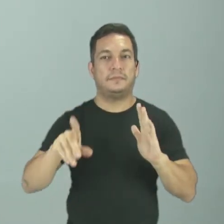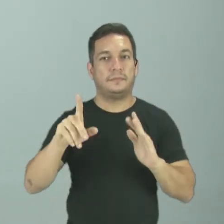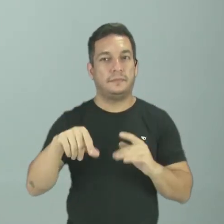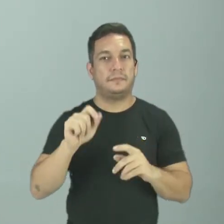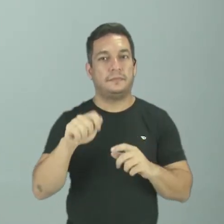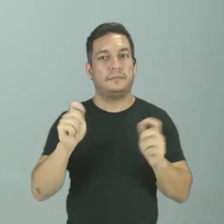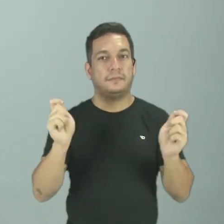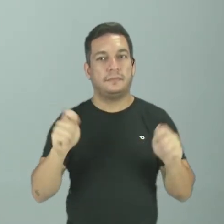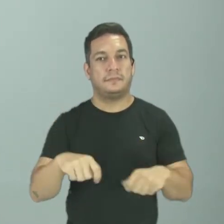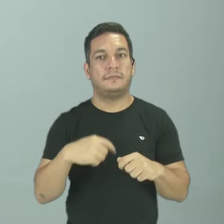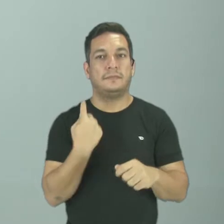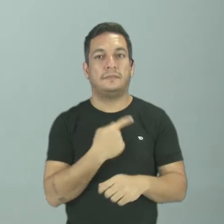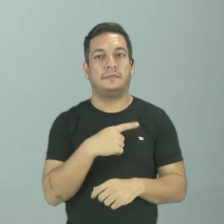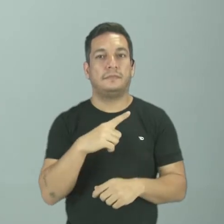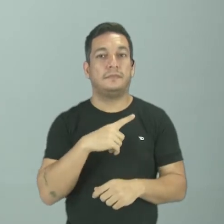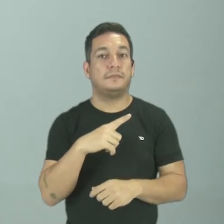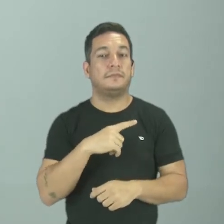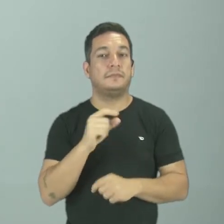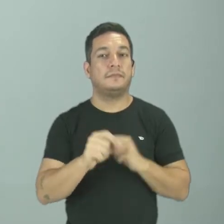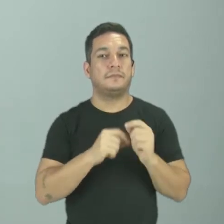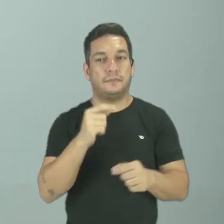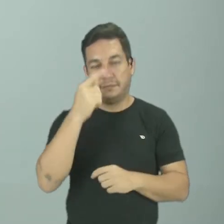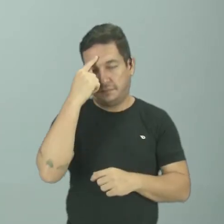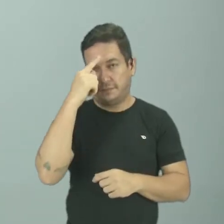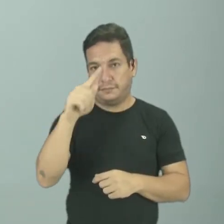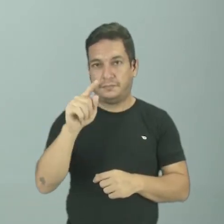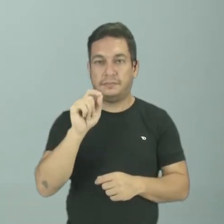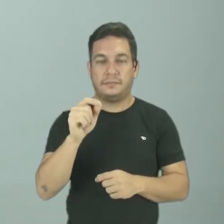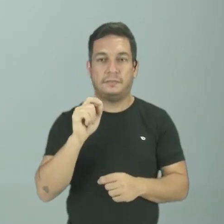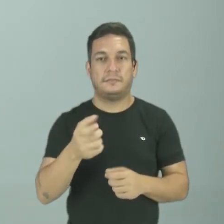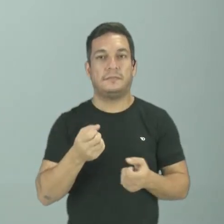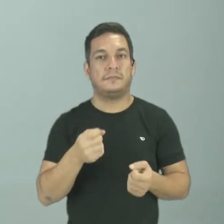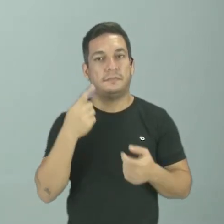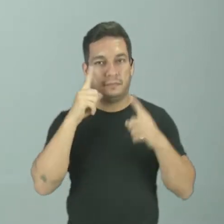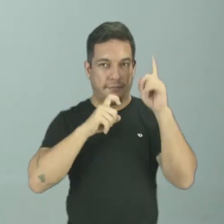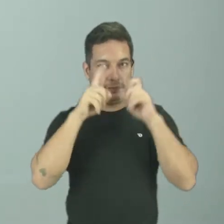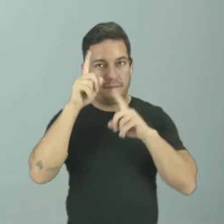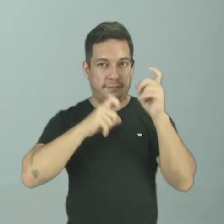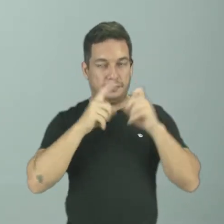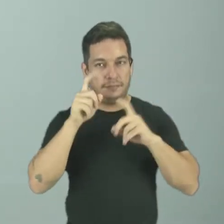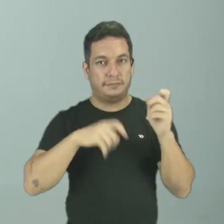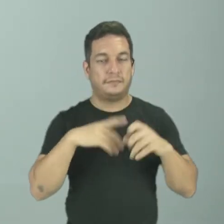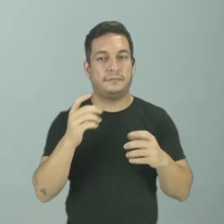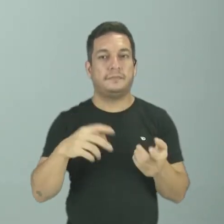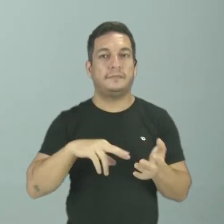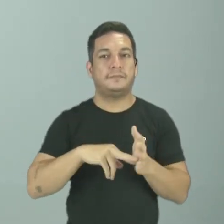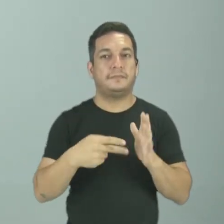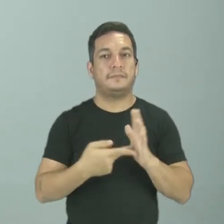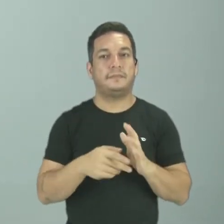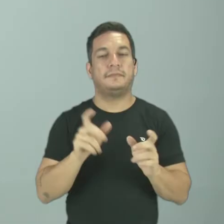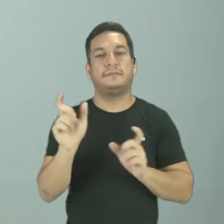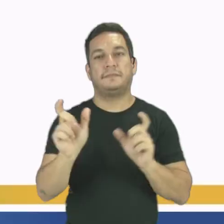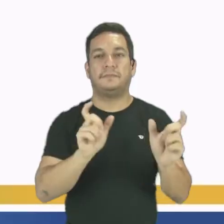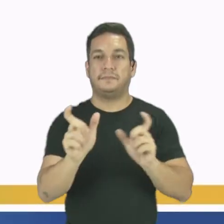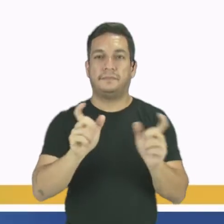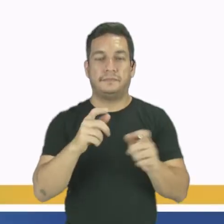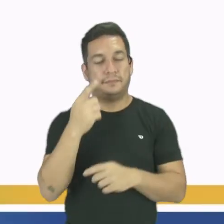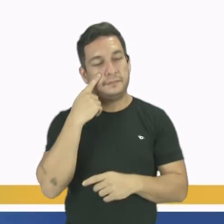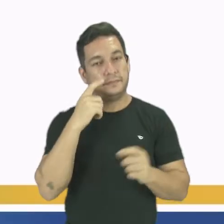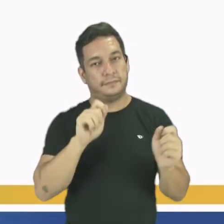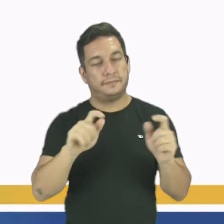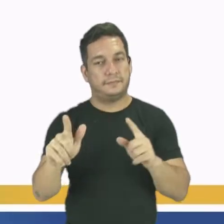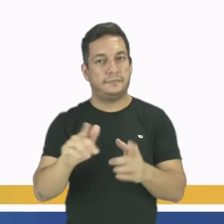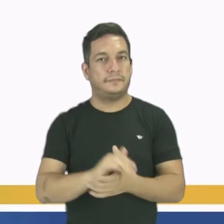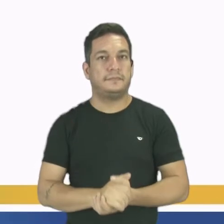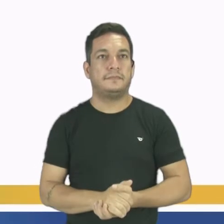a capacidade que nós temos de criar efeitos de expressão e de sentido através das palavras. Vamos lá para o slide?